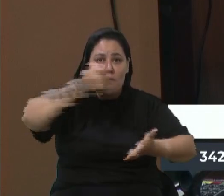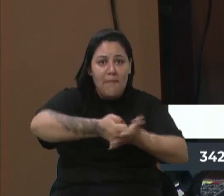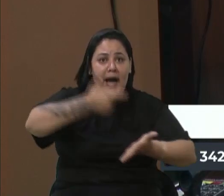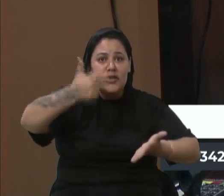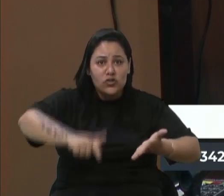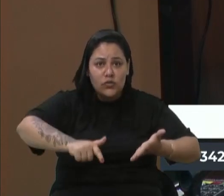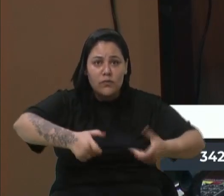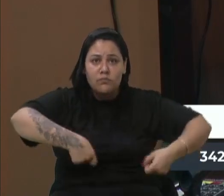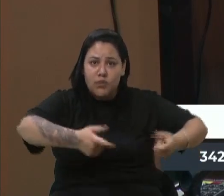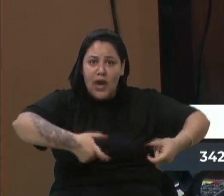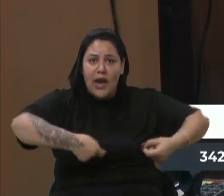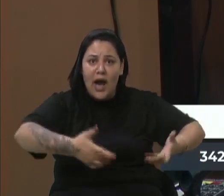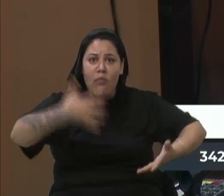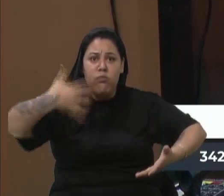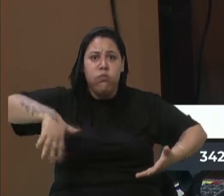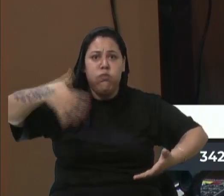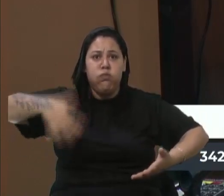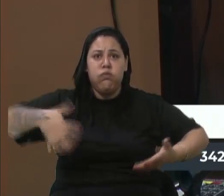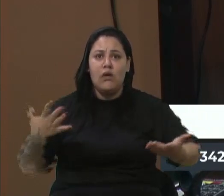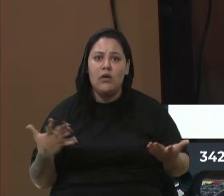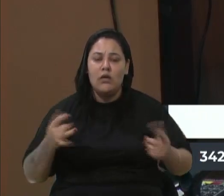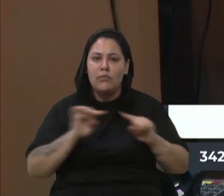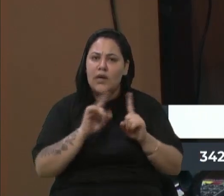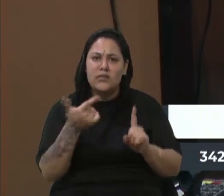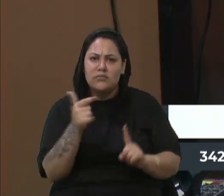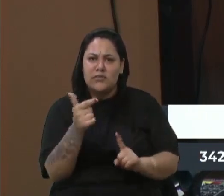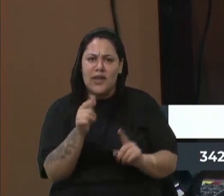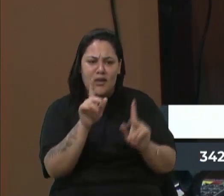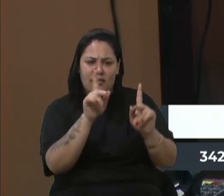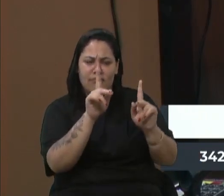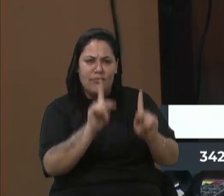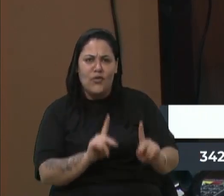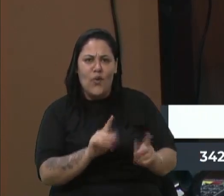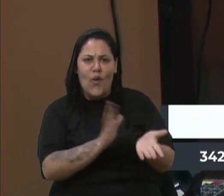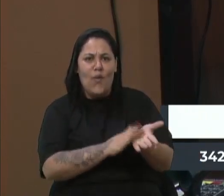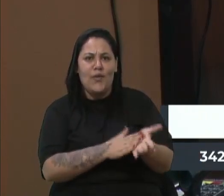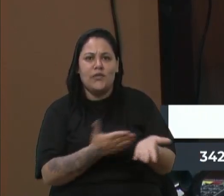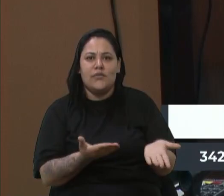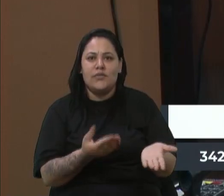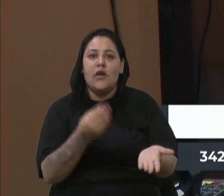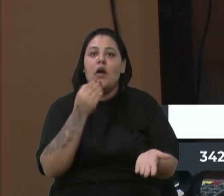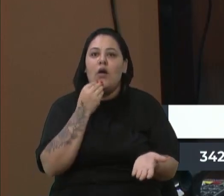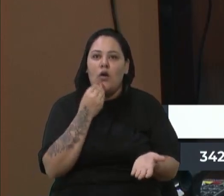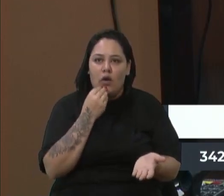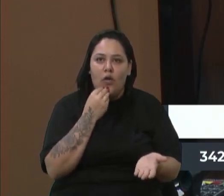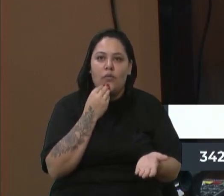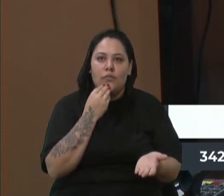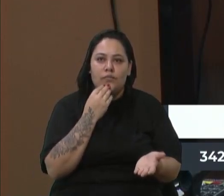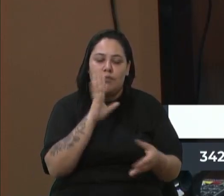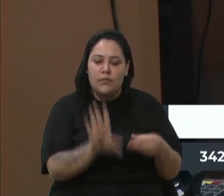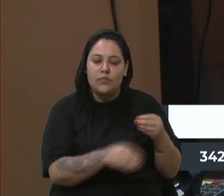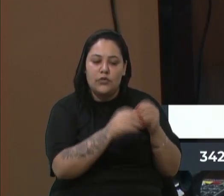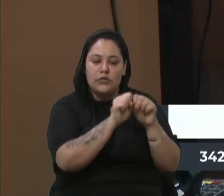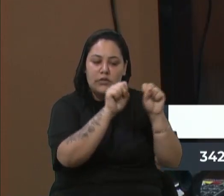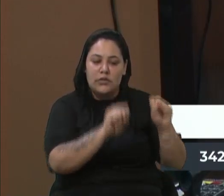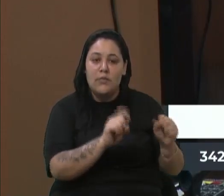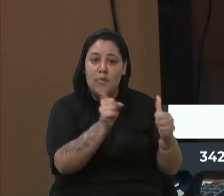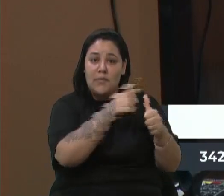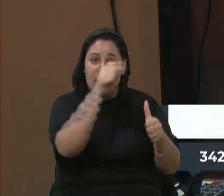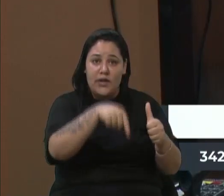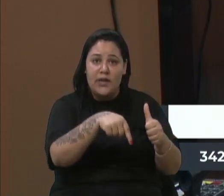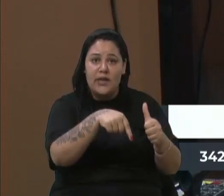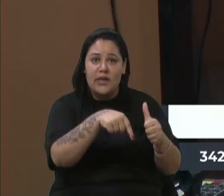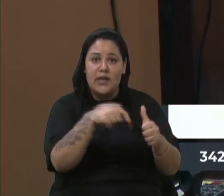enorme, só que não vai ter ninguém cobrando. Então, nós temos que, claro, que vai ser implementado o Free Flow primeiro aqui na Serra Gaúcha, mas